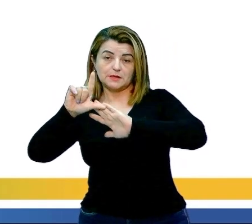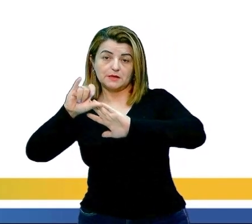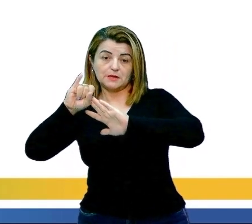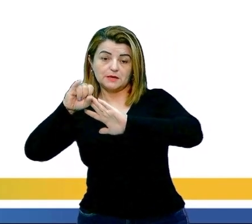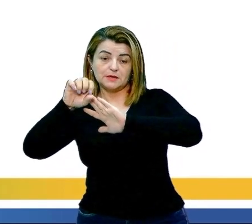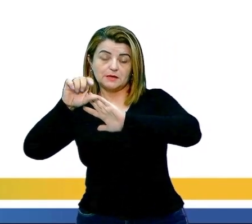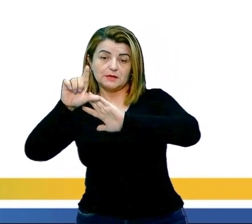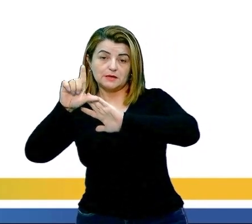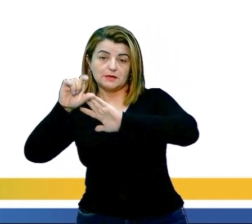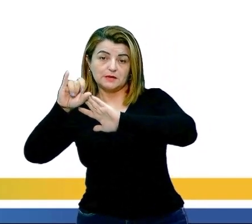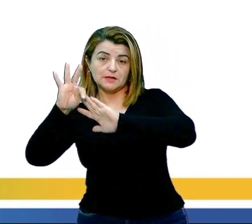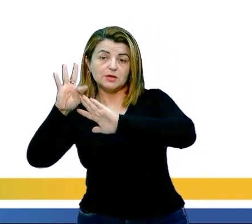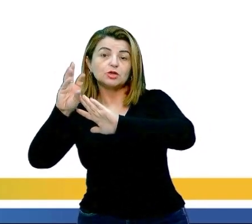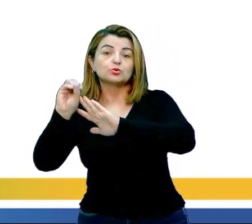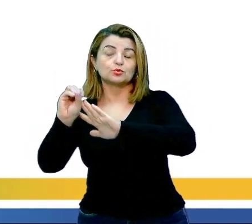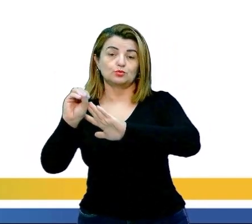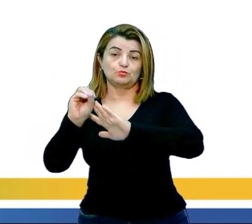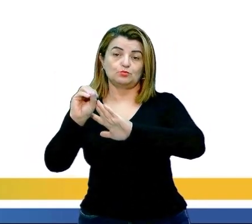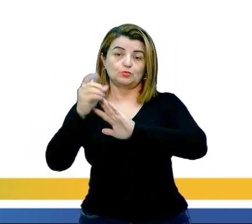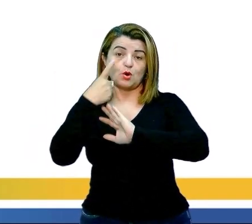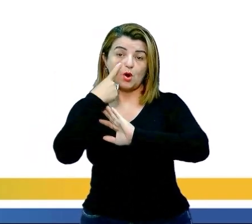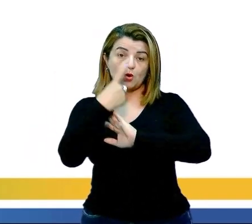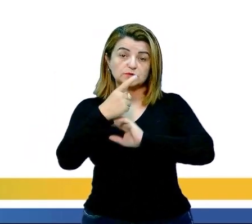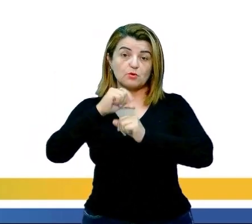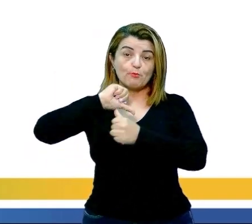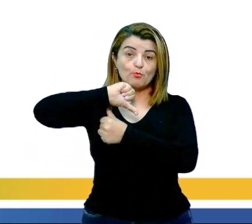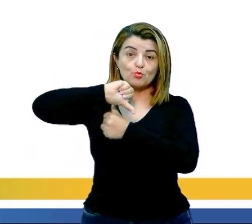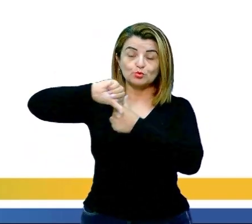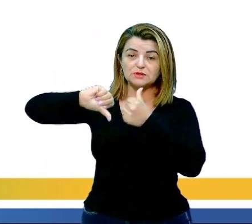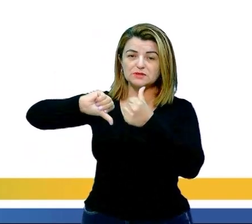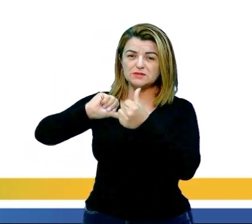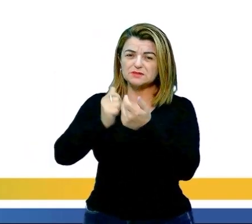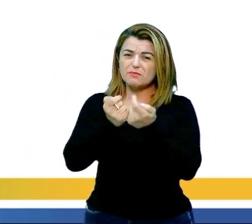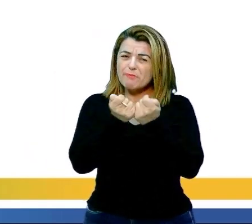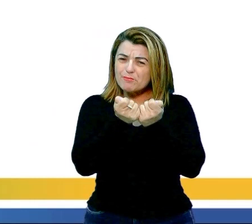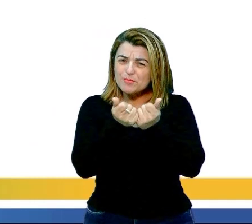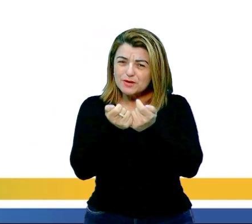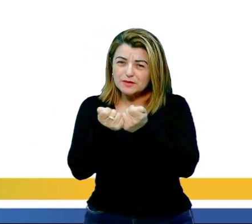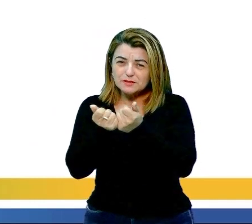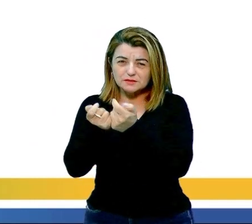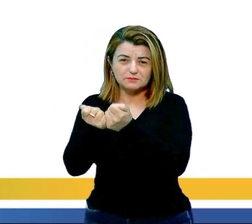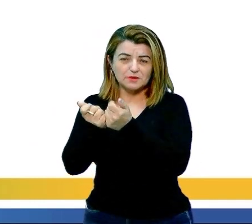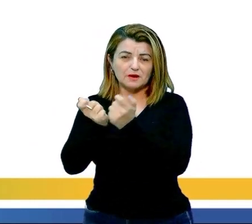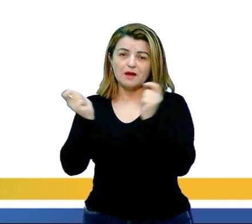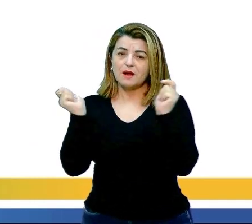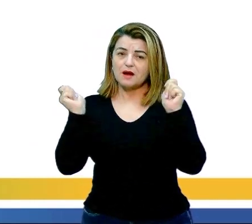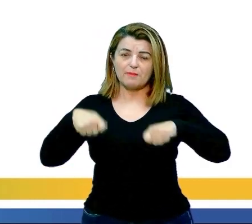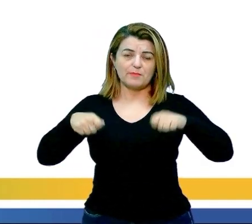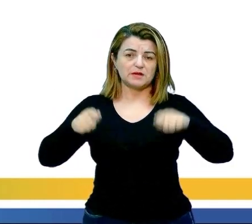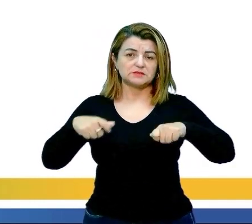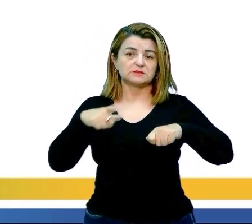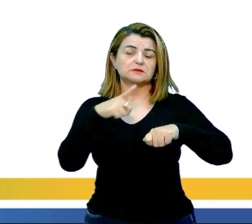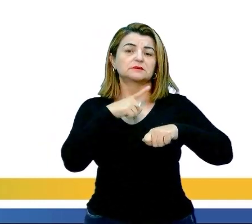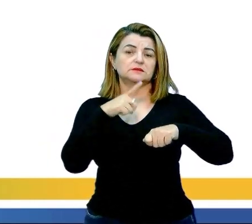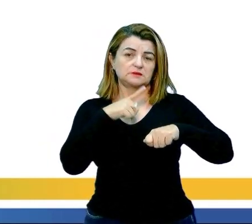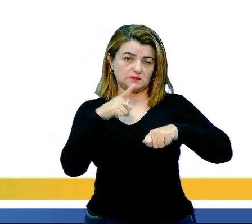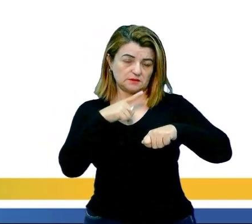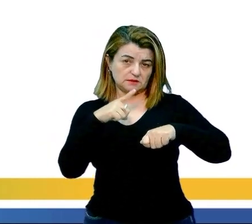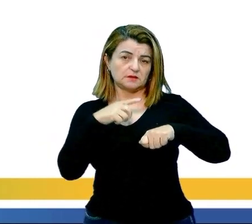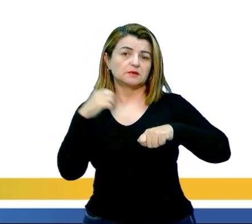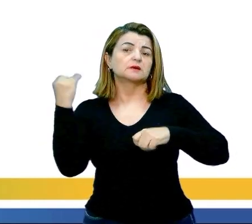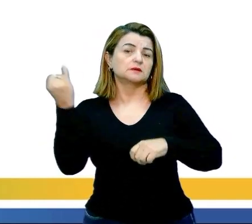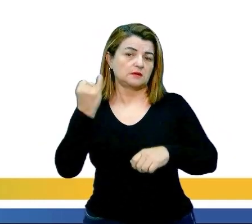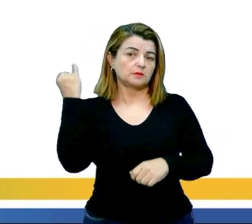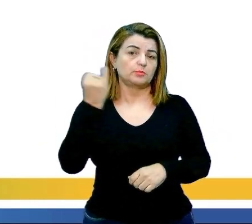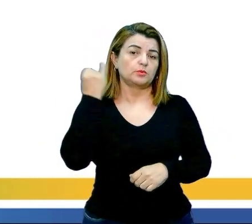que nós vamos observar aí uma mudançazinha mínima. Medida de capacidade tem e é